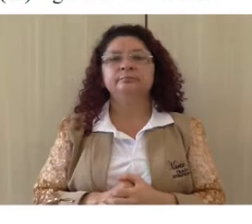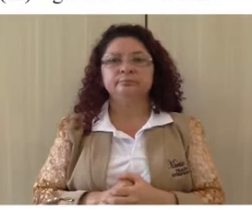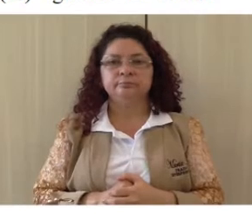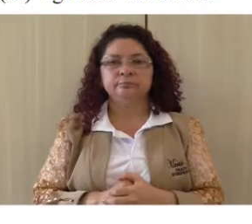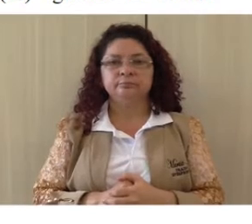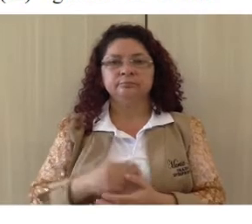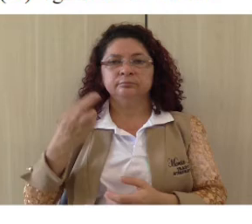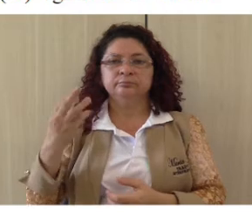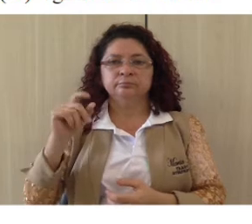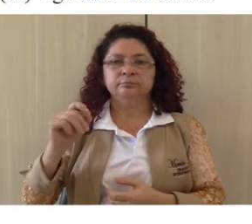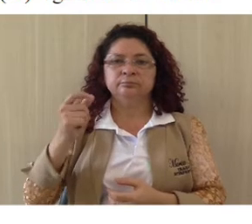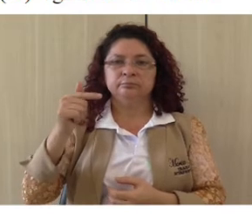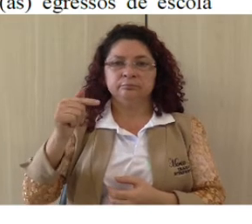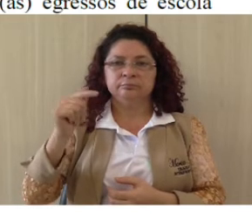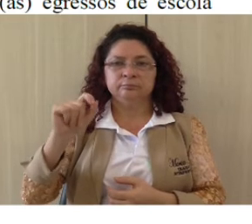Item